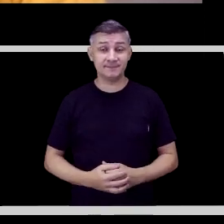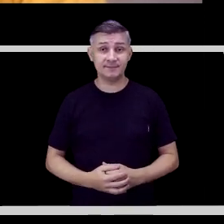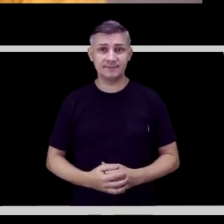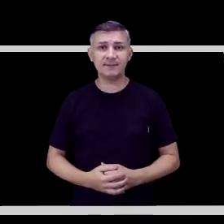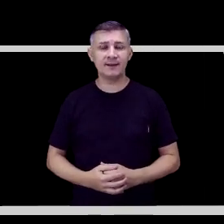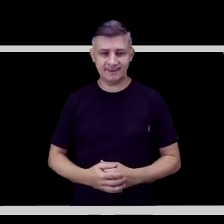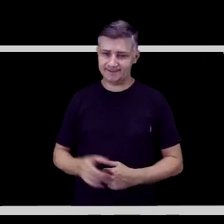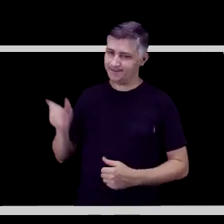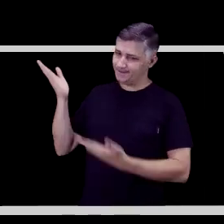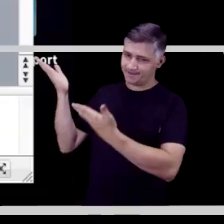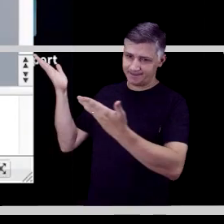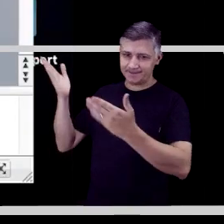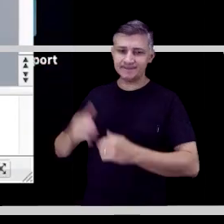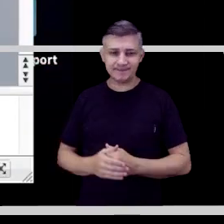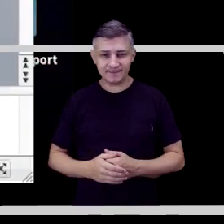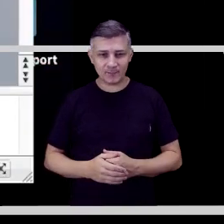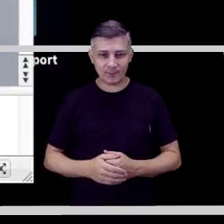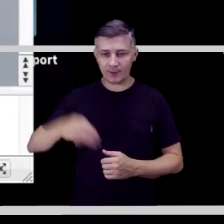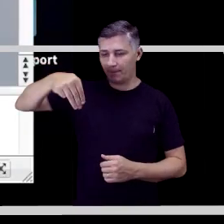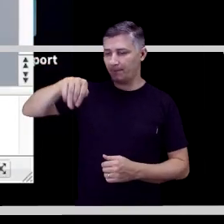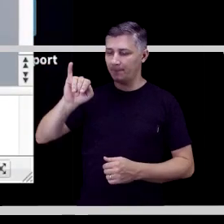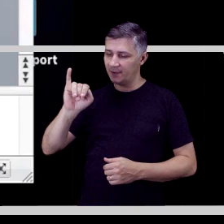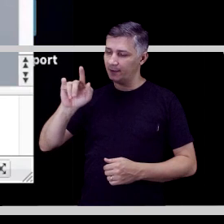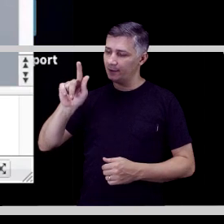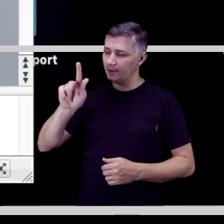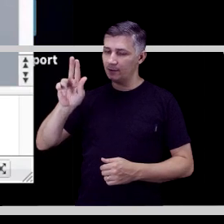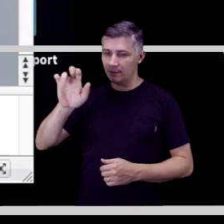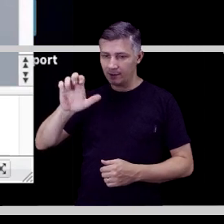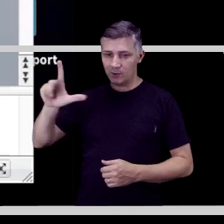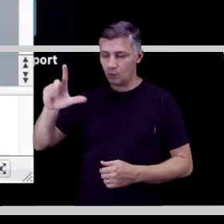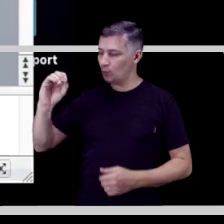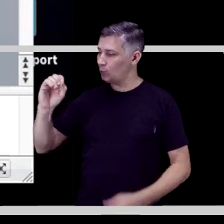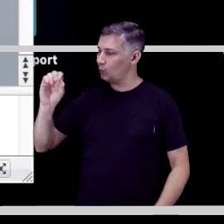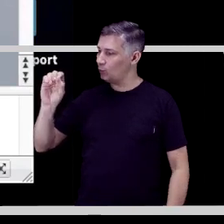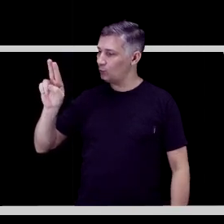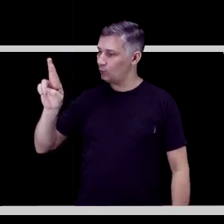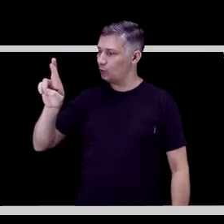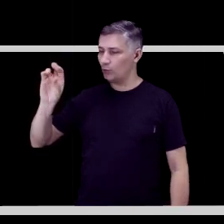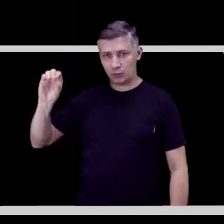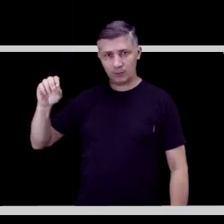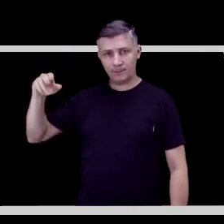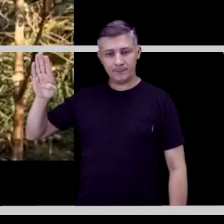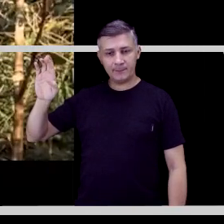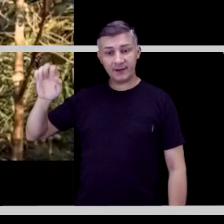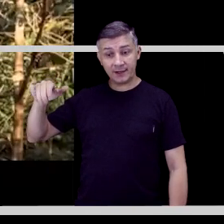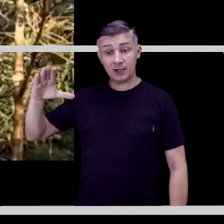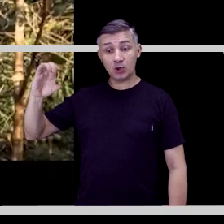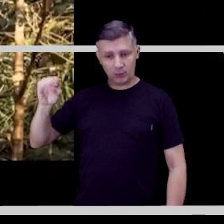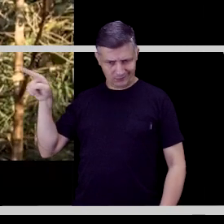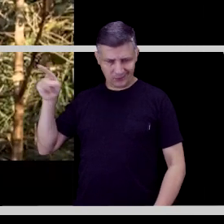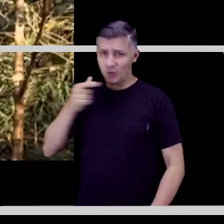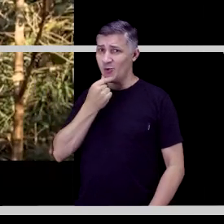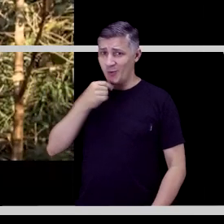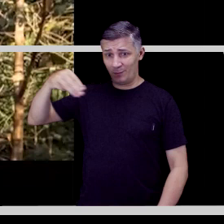por que não, com o tempo. O primeiro que eu quero compartilhar com vocês é este aqui, Galeria Miguel Rio